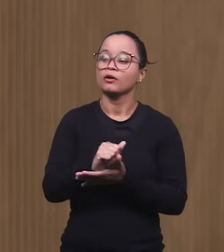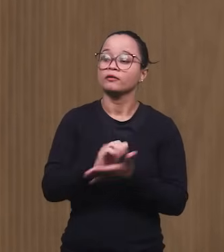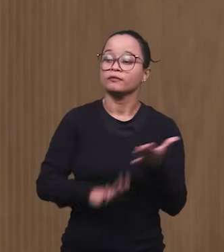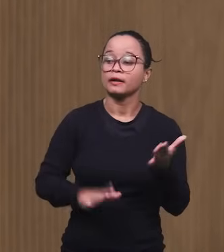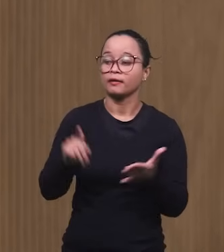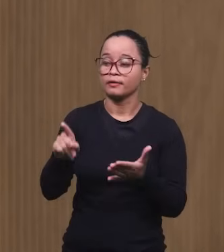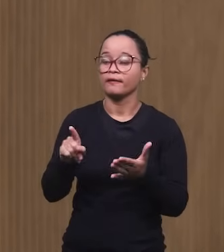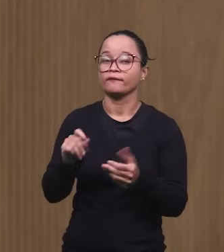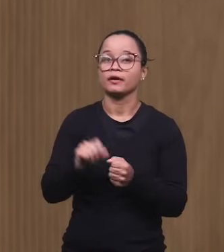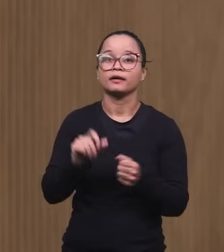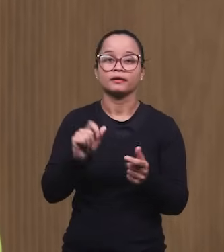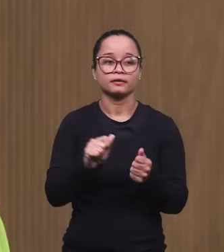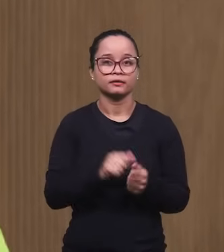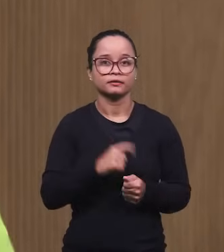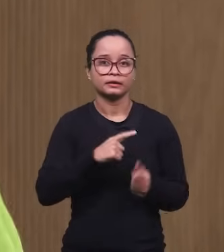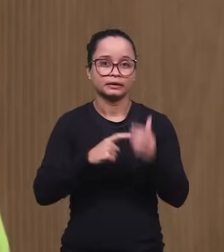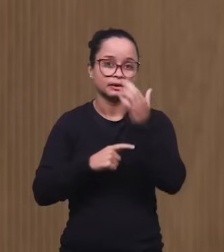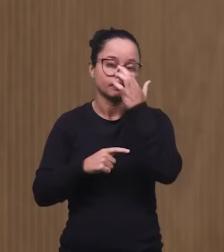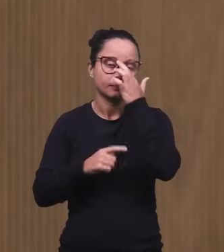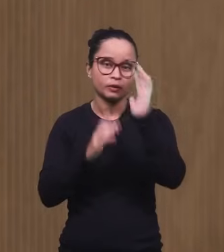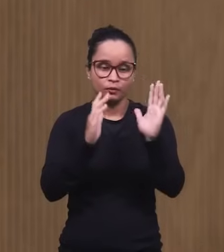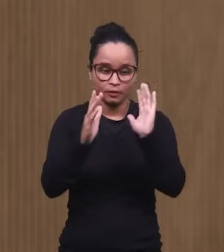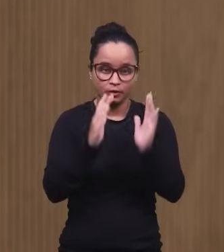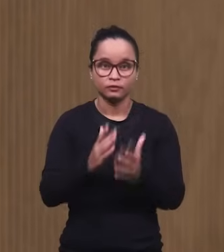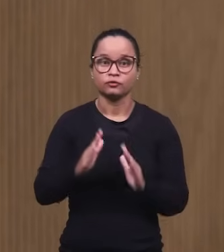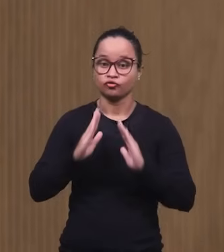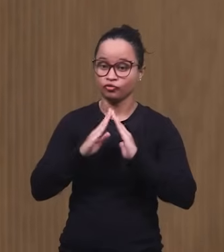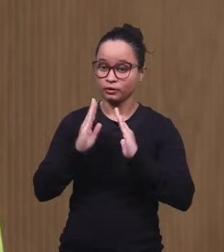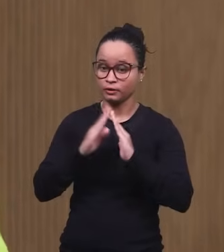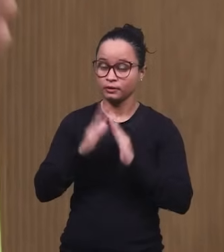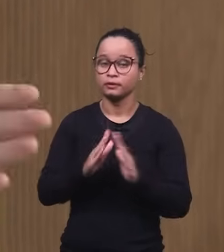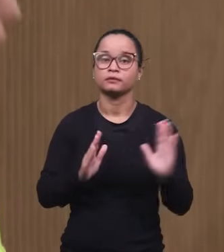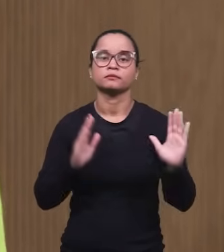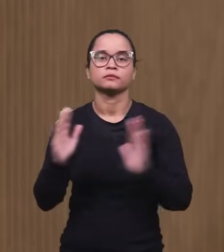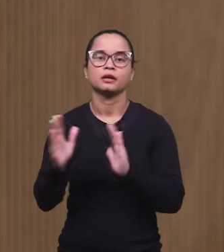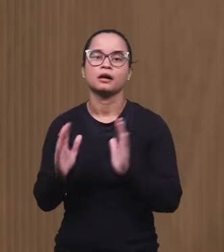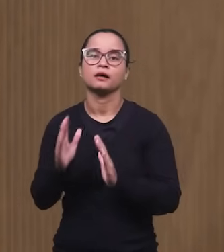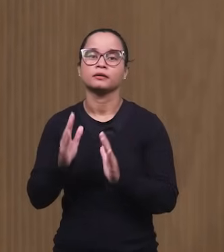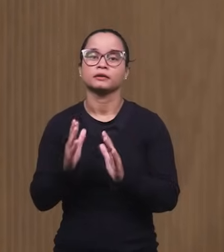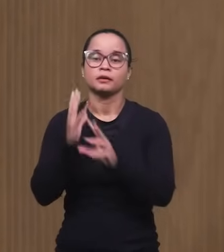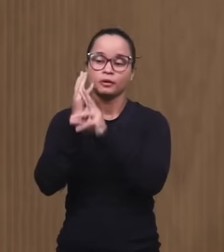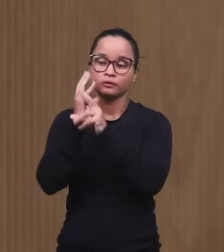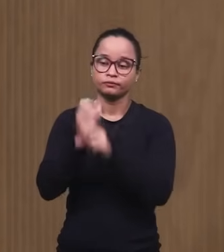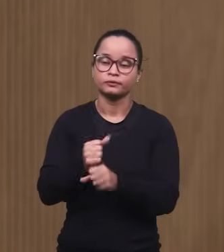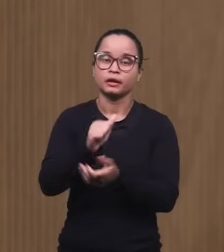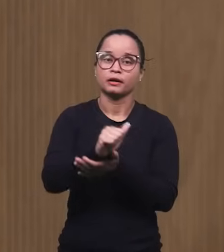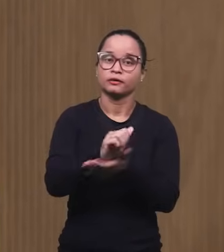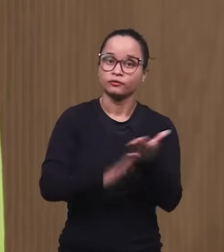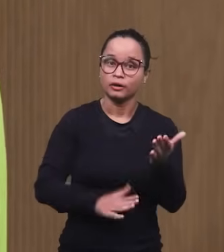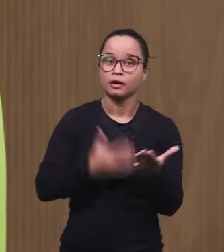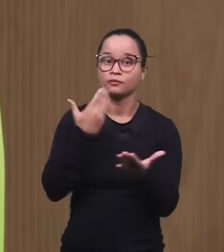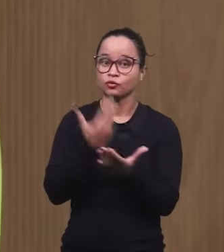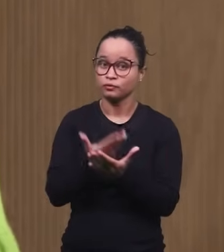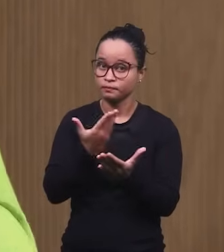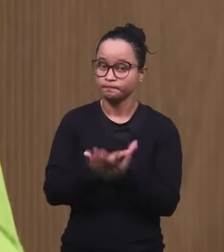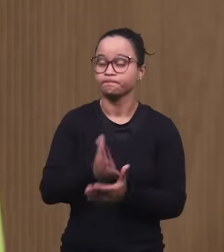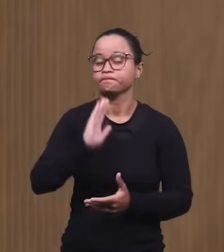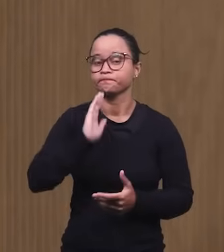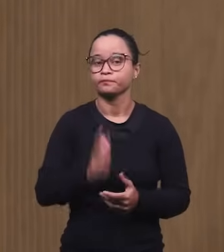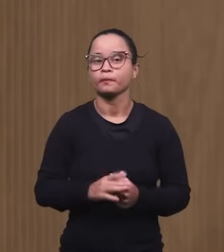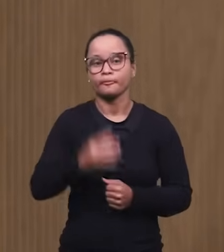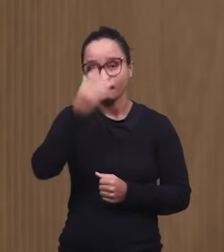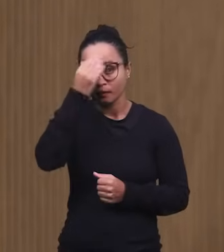atividades que o seu filho faz? Coloque ali um momento para a tarefa de casa, um momento para a revisão das atividades já estudadas.